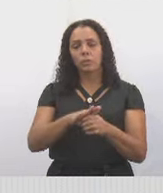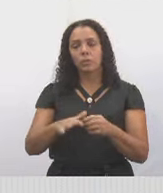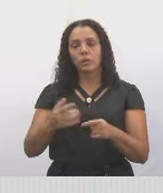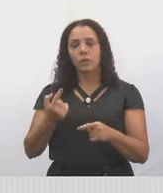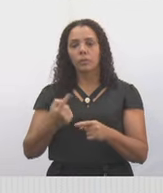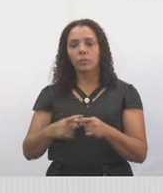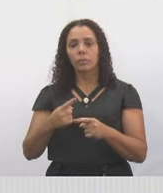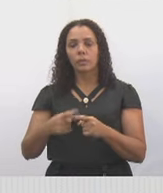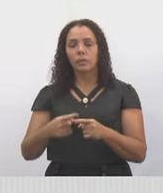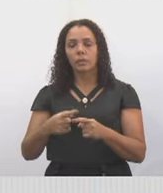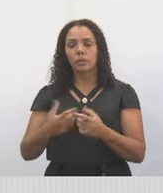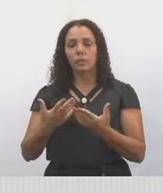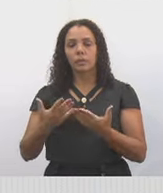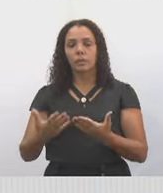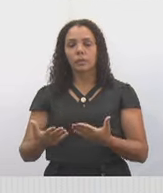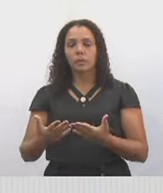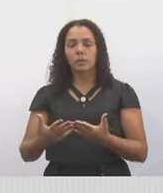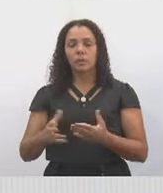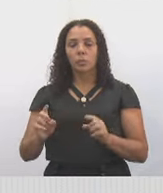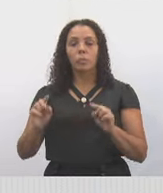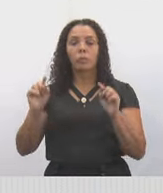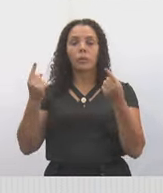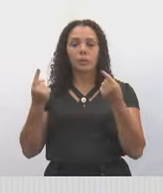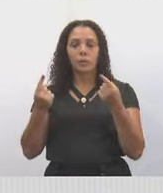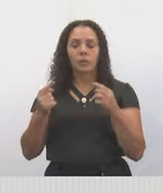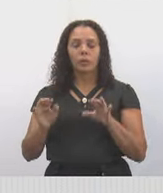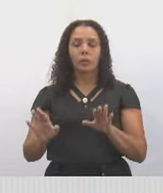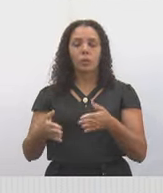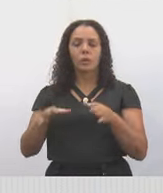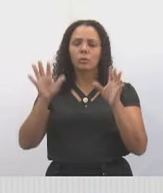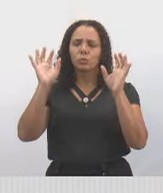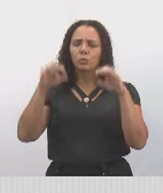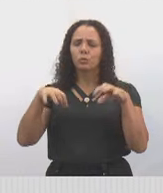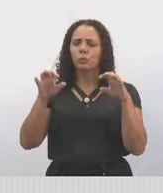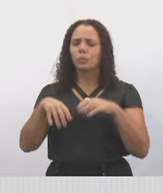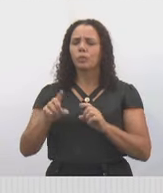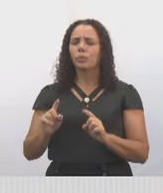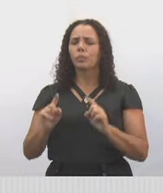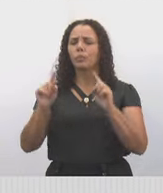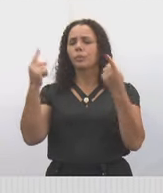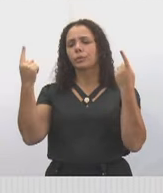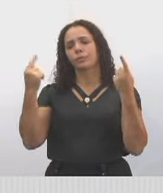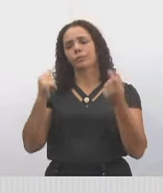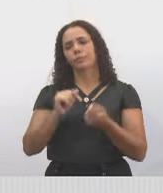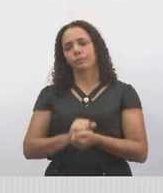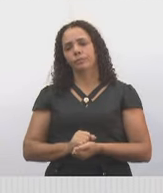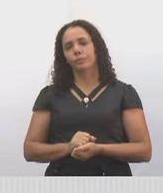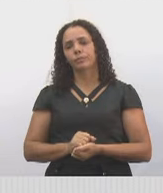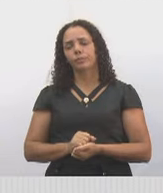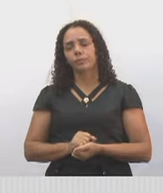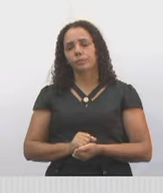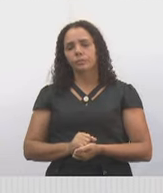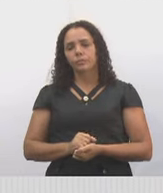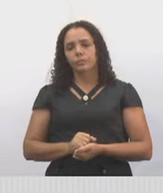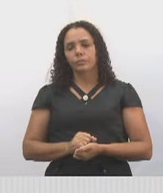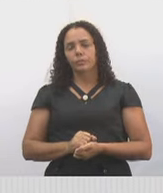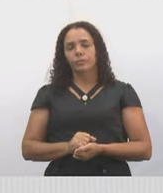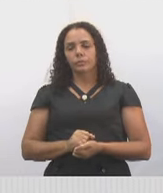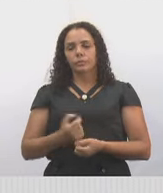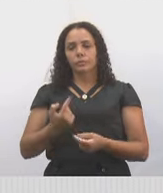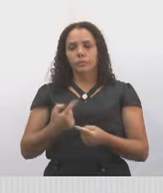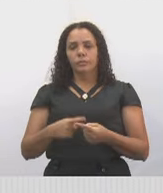vai fazer o buraco maior ainda e chove meu Deus do céu aí que fica pior ainda a situação